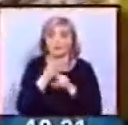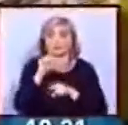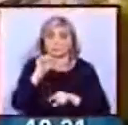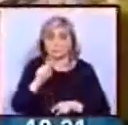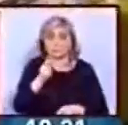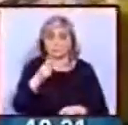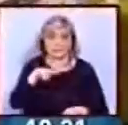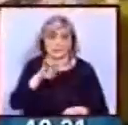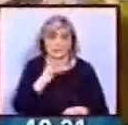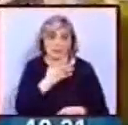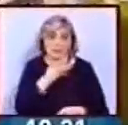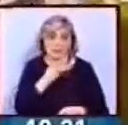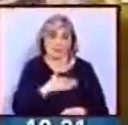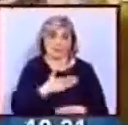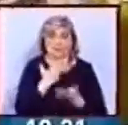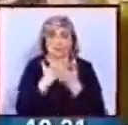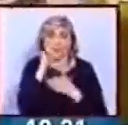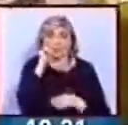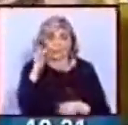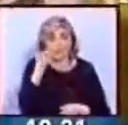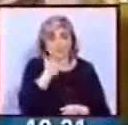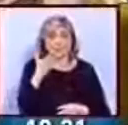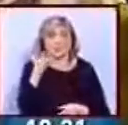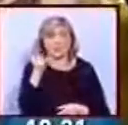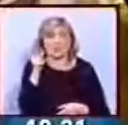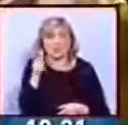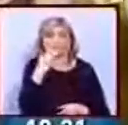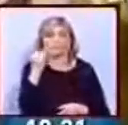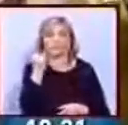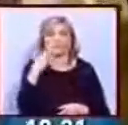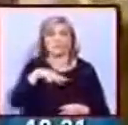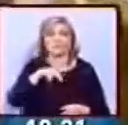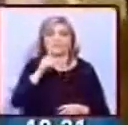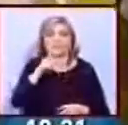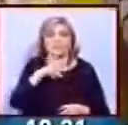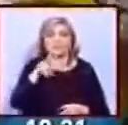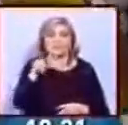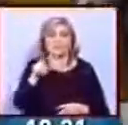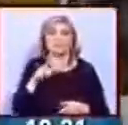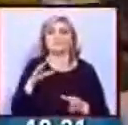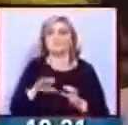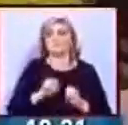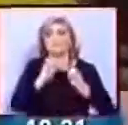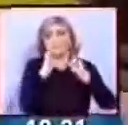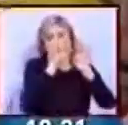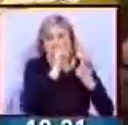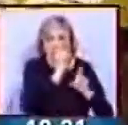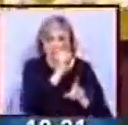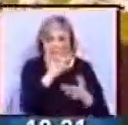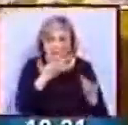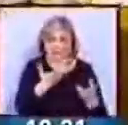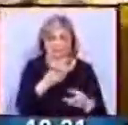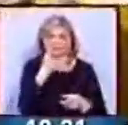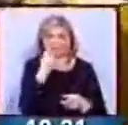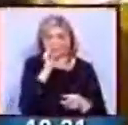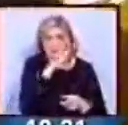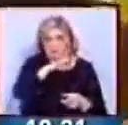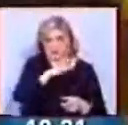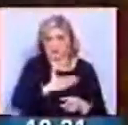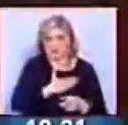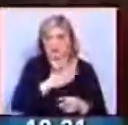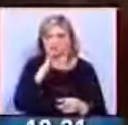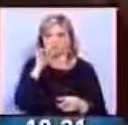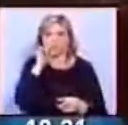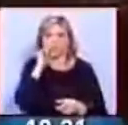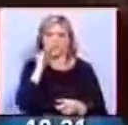enfarte e só ligando para o 112 é que o INEM nos leva para esses hospitais. A pessoa, quando tem sintomas sugestivos de enfarte, que é uma dor no